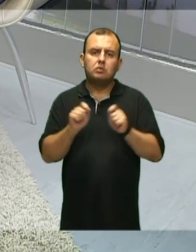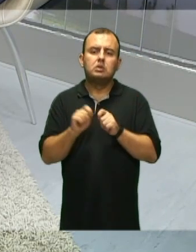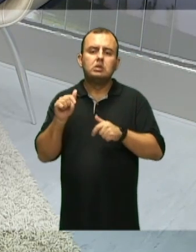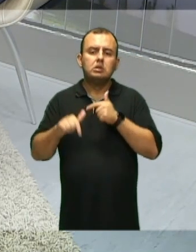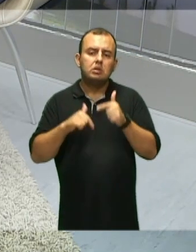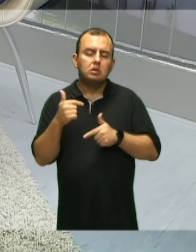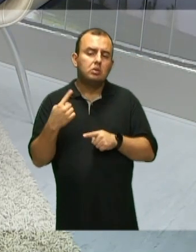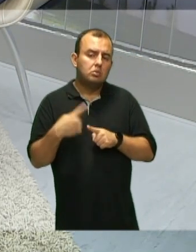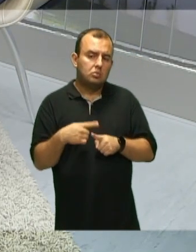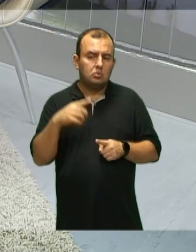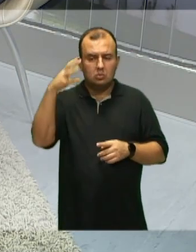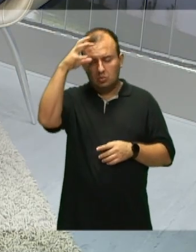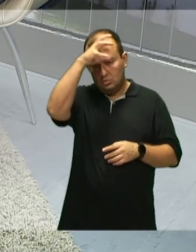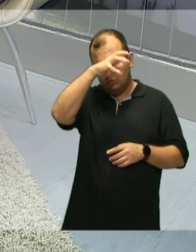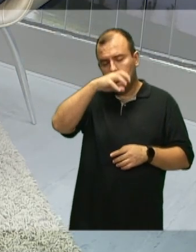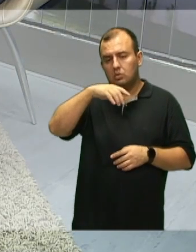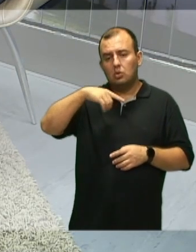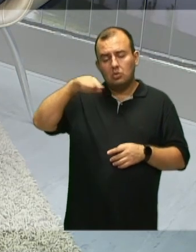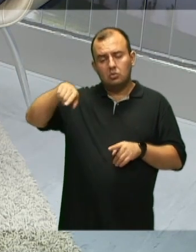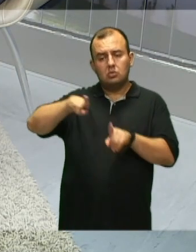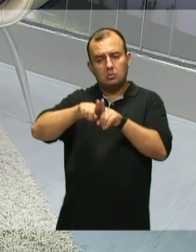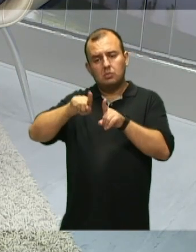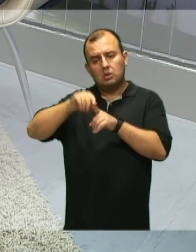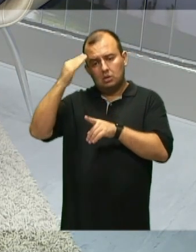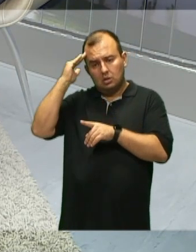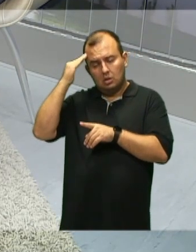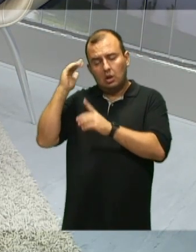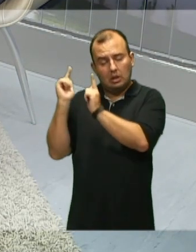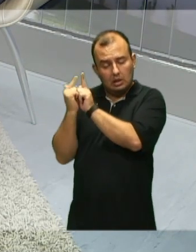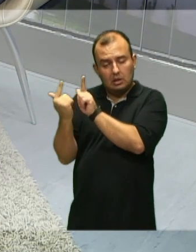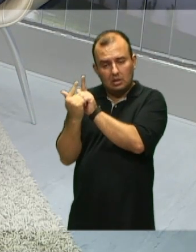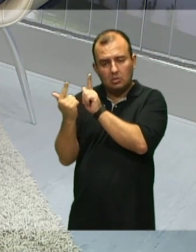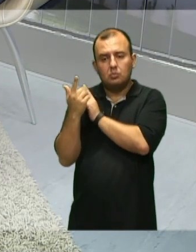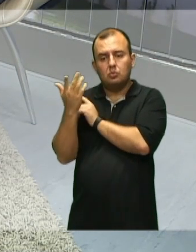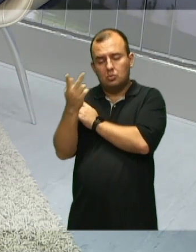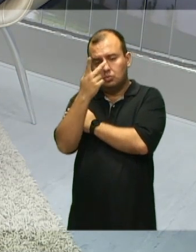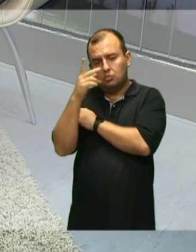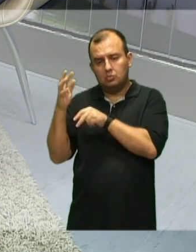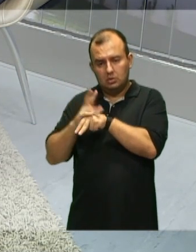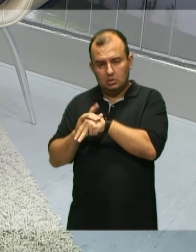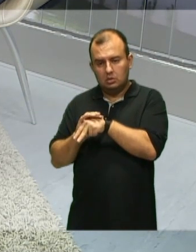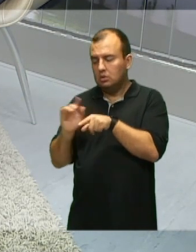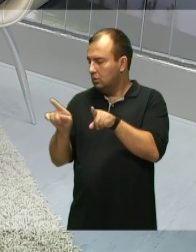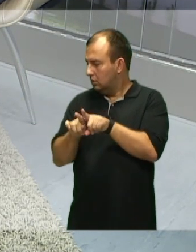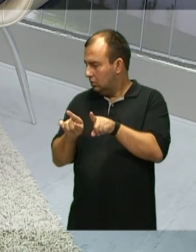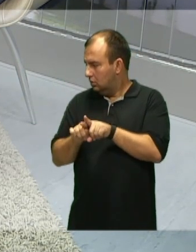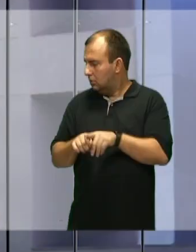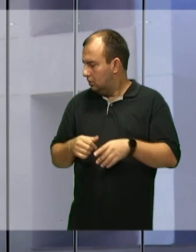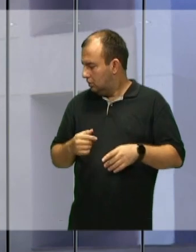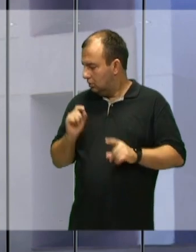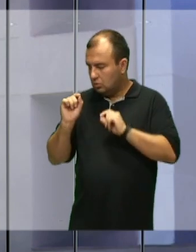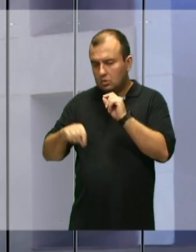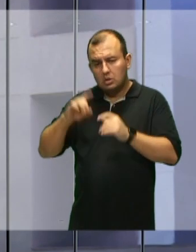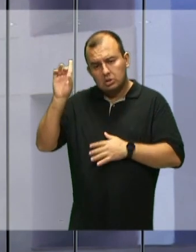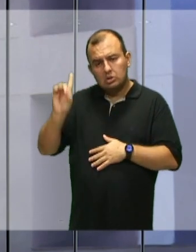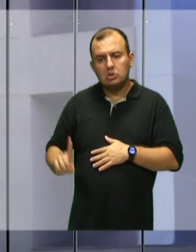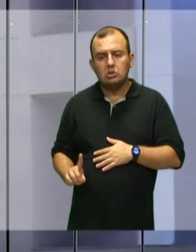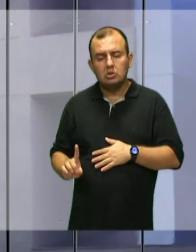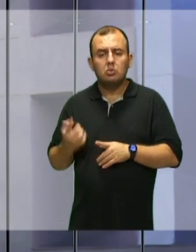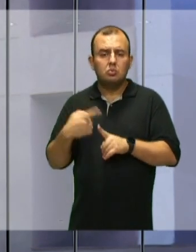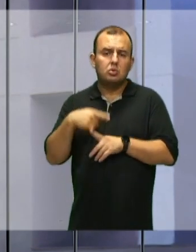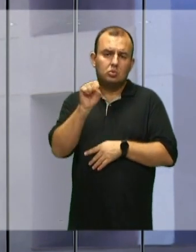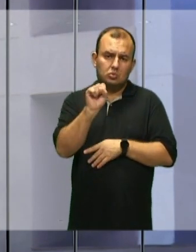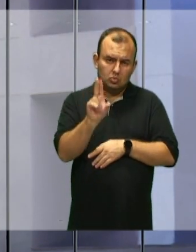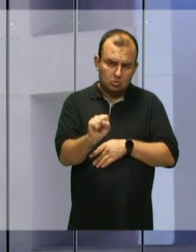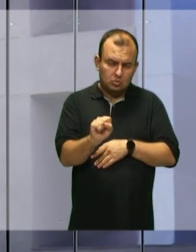porque nós atendemos também os pacientes dele a nossa autoc complexidade os nossos leitos estão lá também pros outros pacientes e que é direito porque é suiz